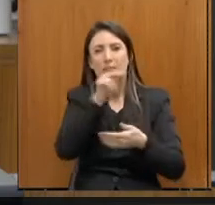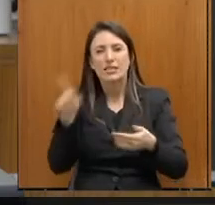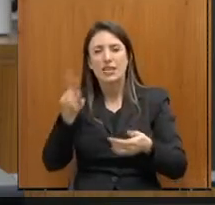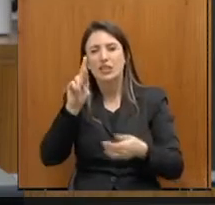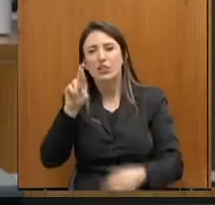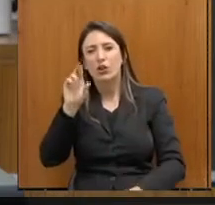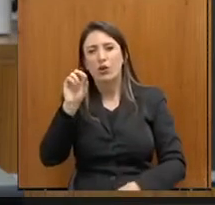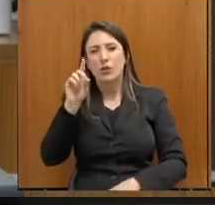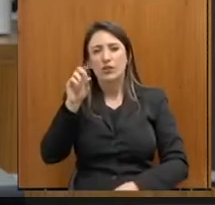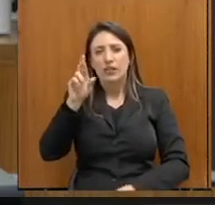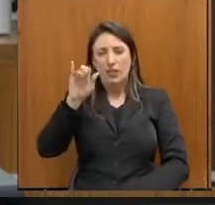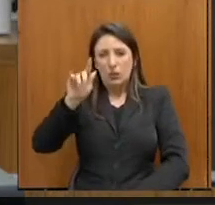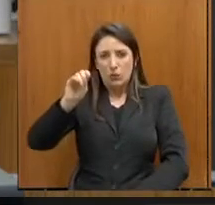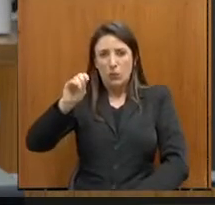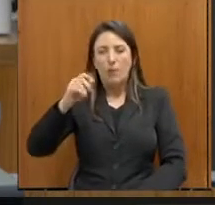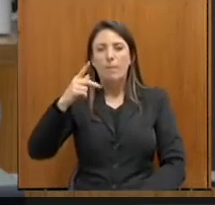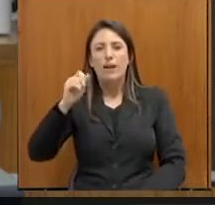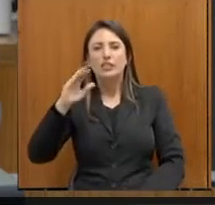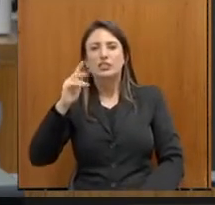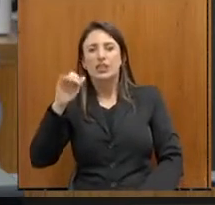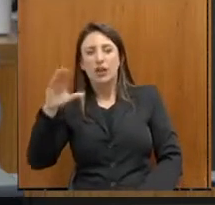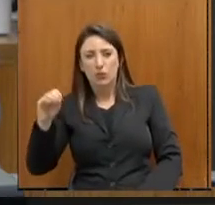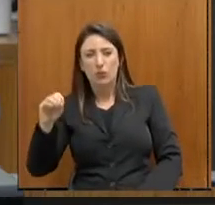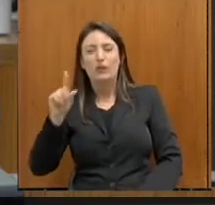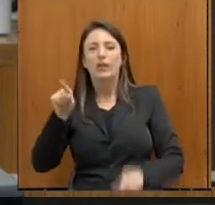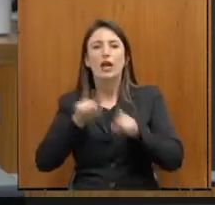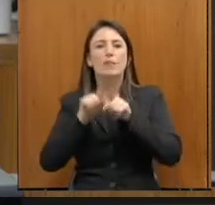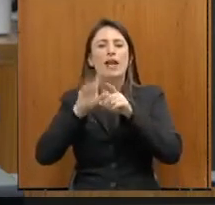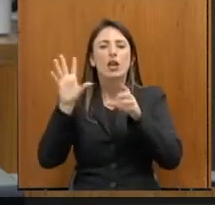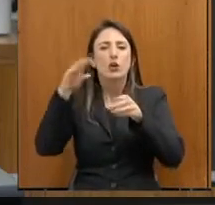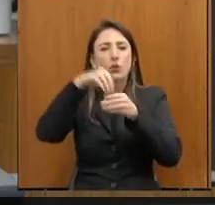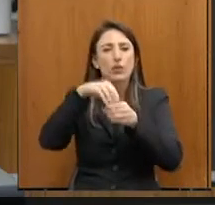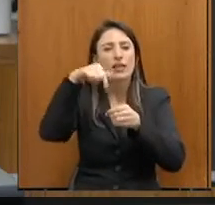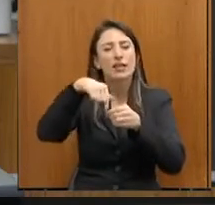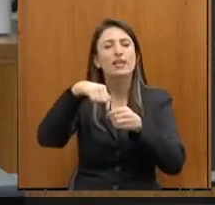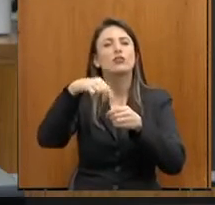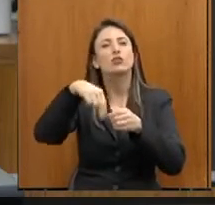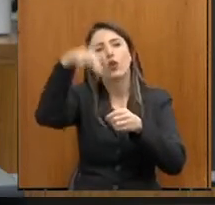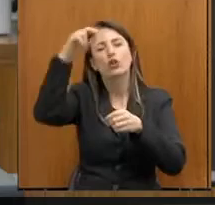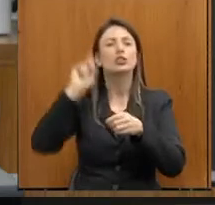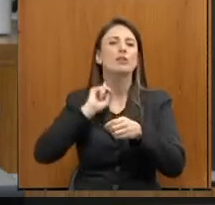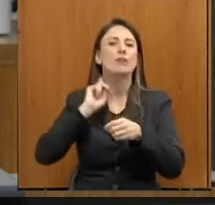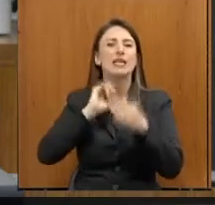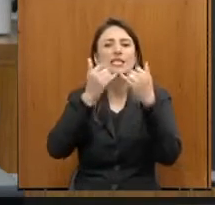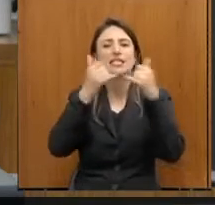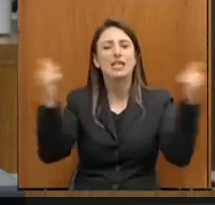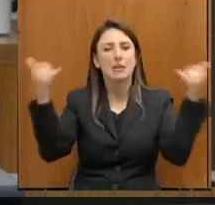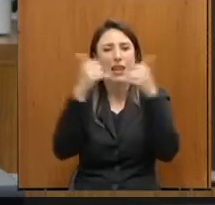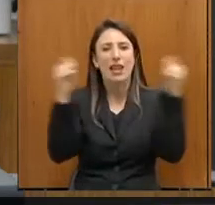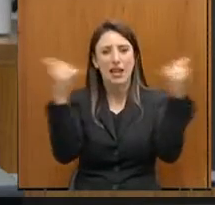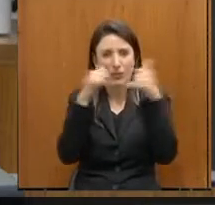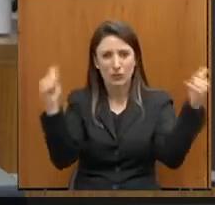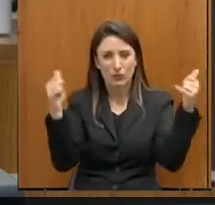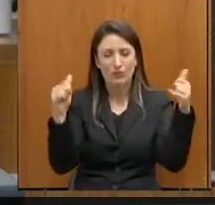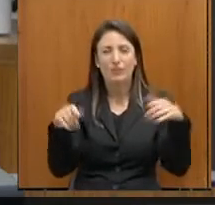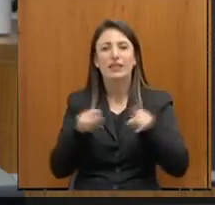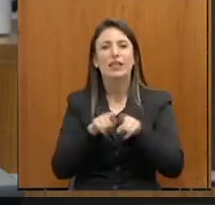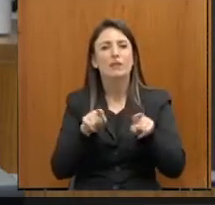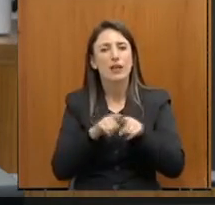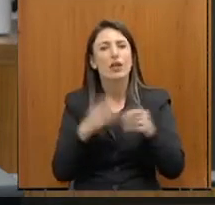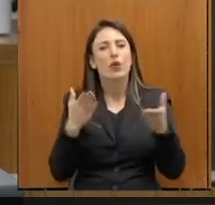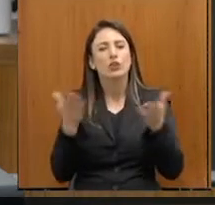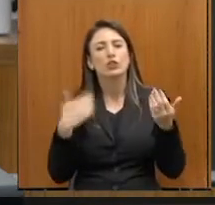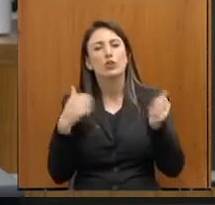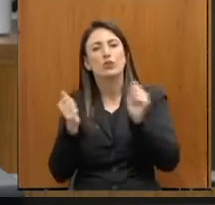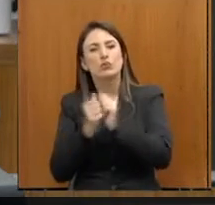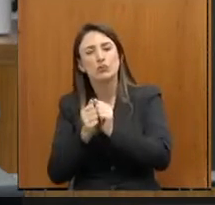Pacheco incluiu As termelétricas Minas Gerais inclusive no norte de Minas Hoje eu estive com o nosso presidente o João